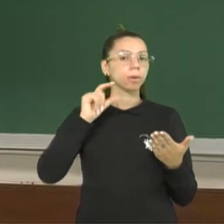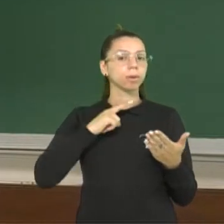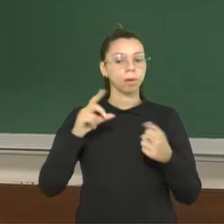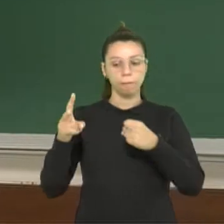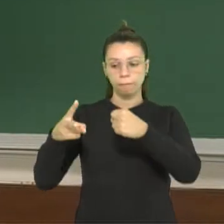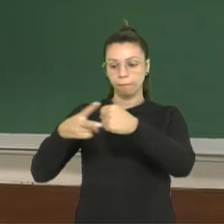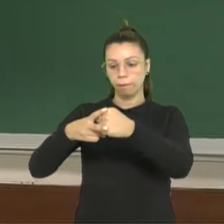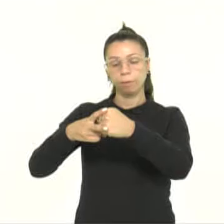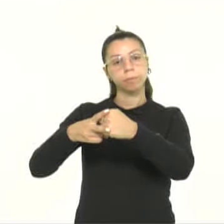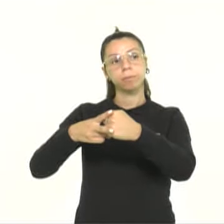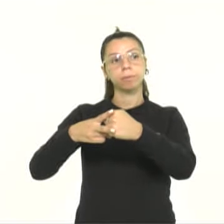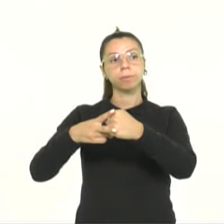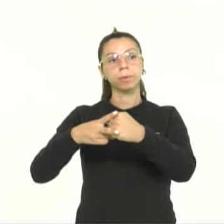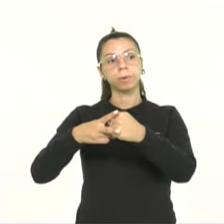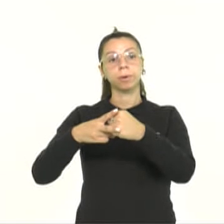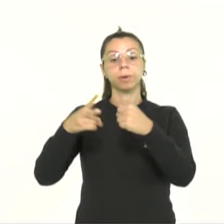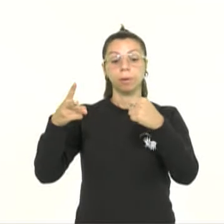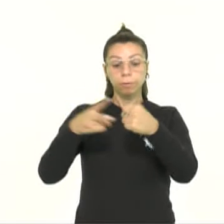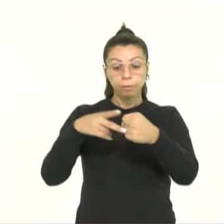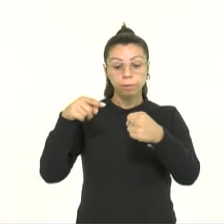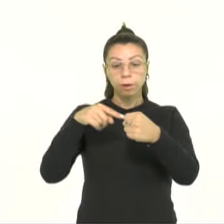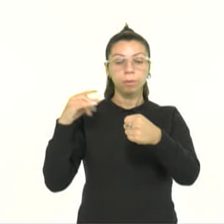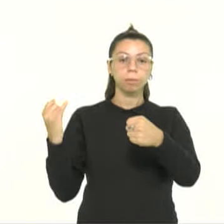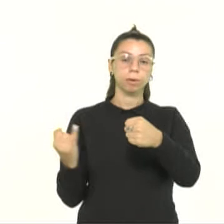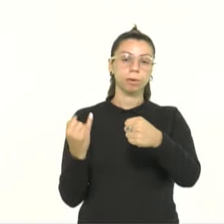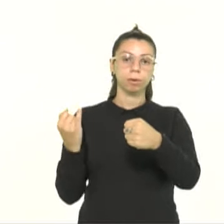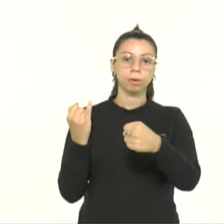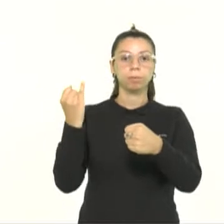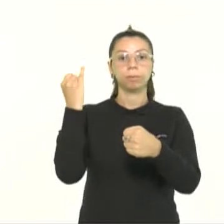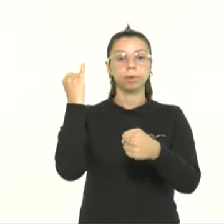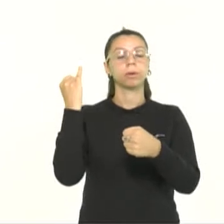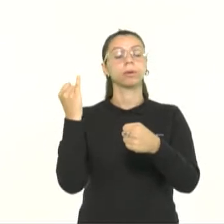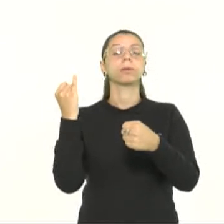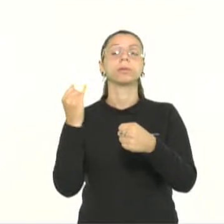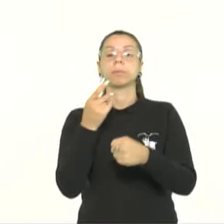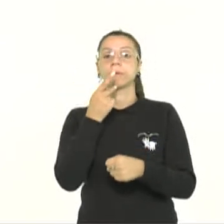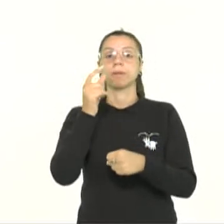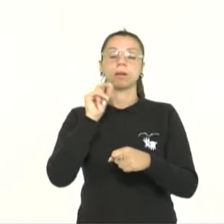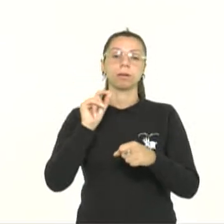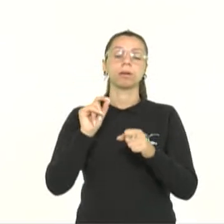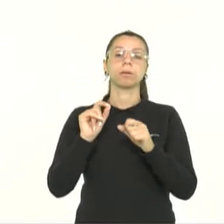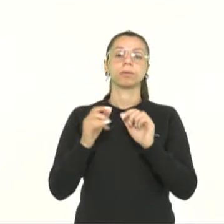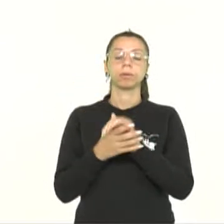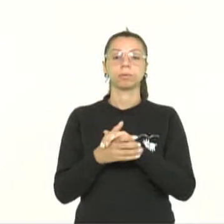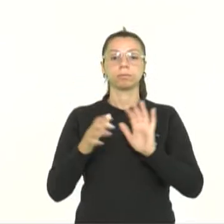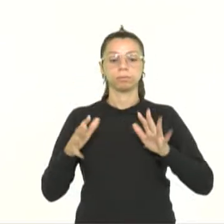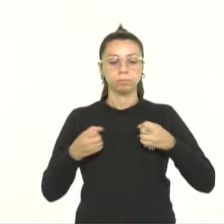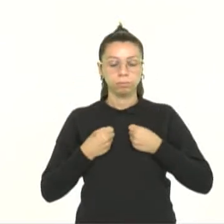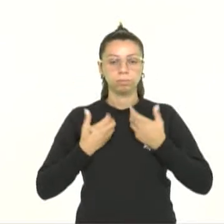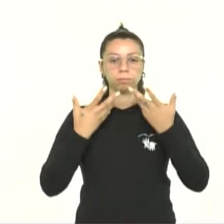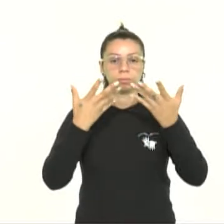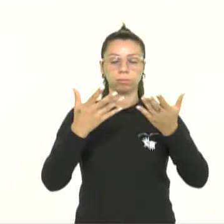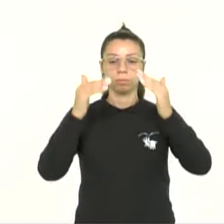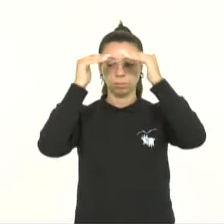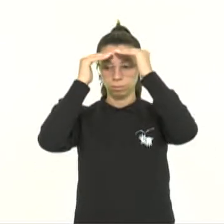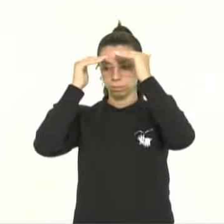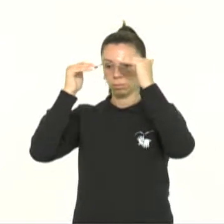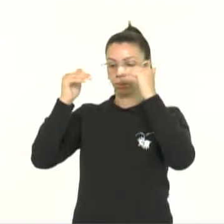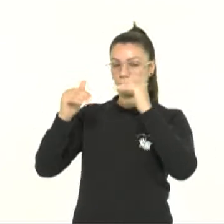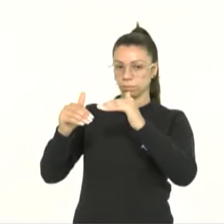né? Alguns verbos são muito utilizados para falar de diversidade, como manifestar,